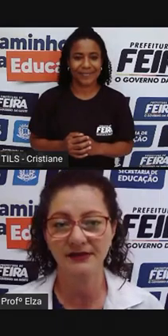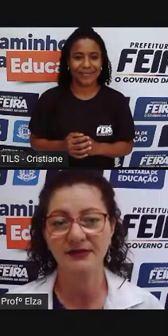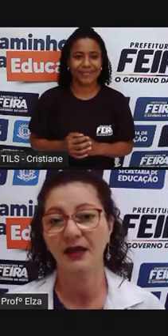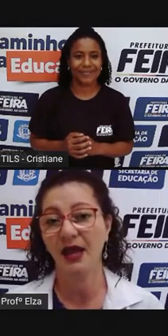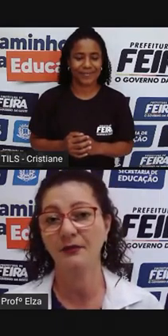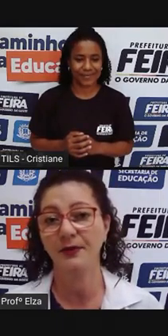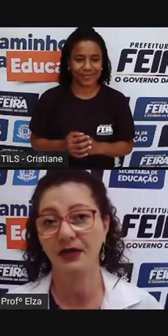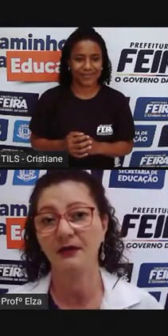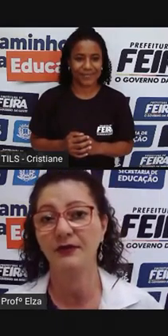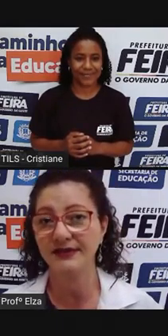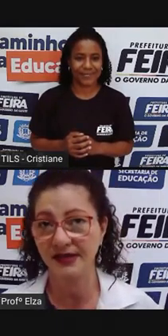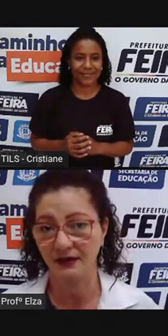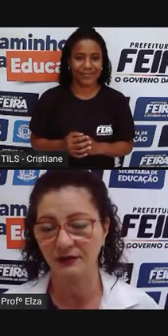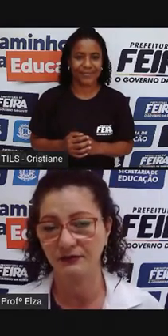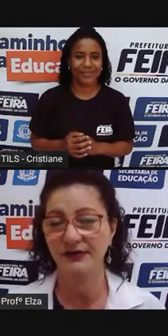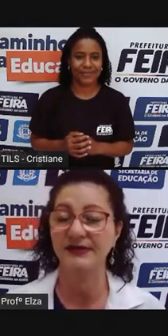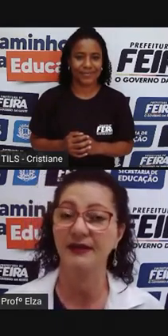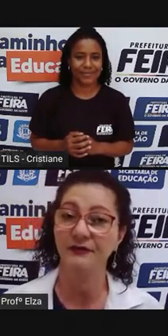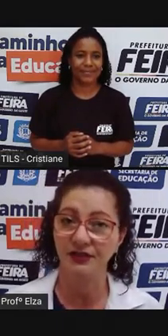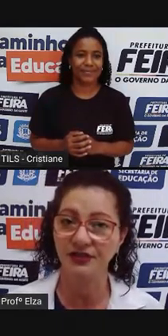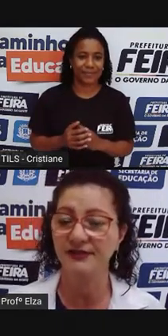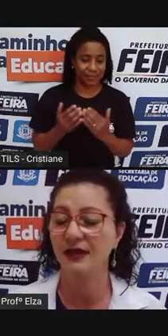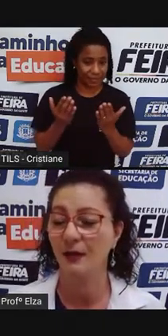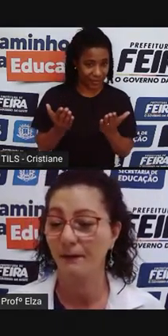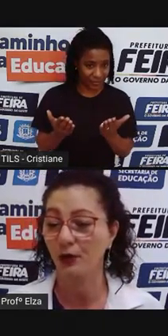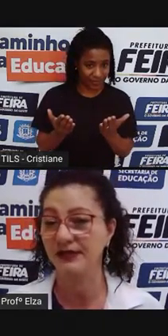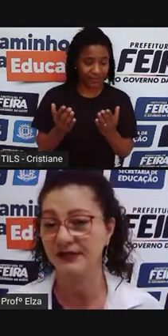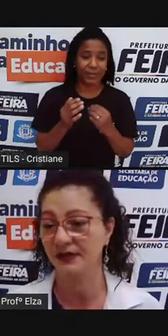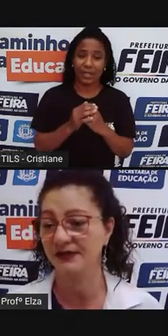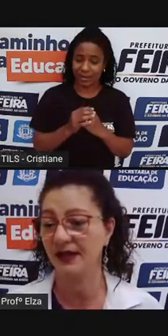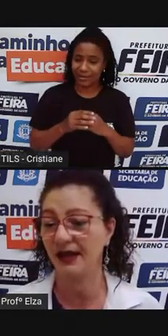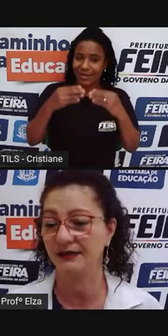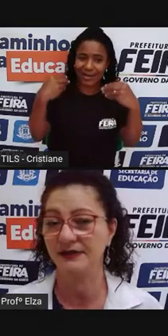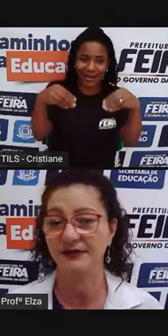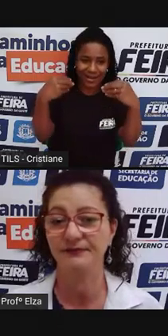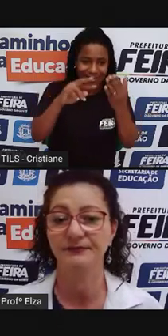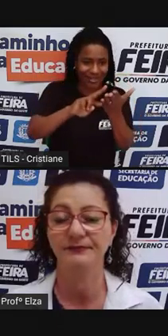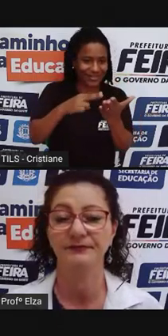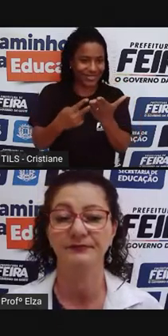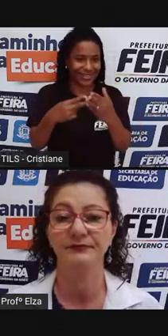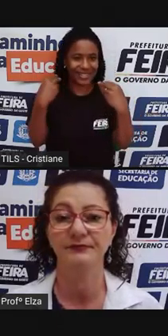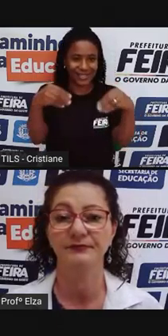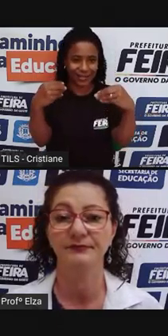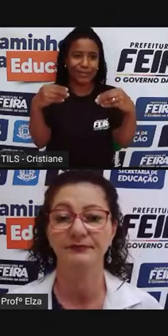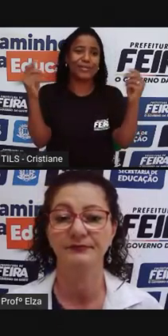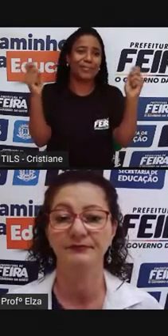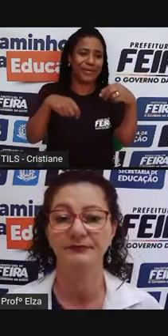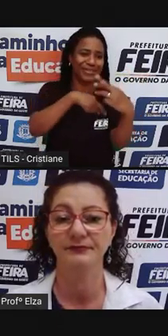Magazines can be recycled. Então, as revistas podem ser recicladas.